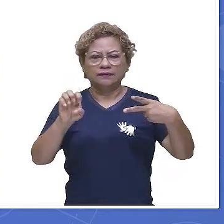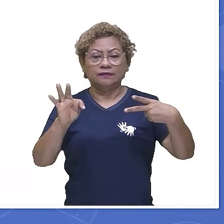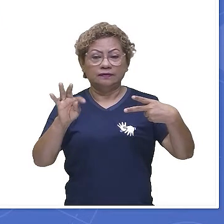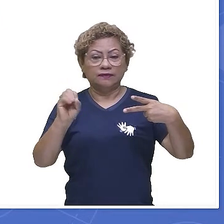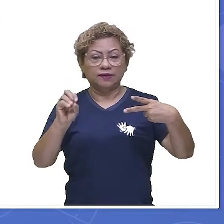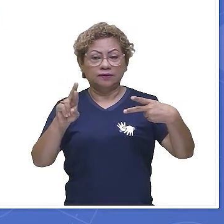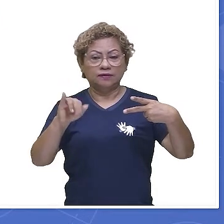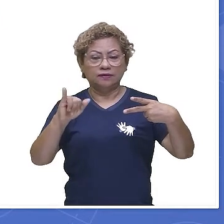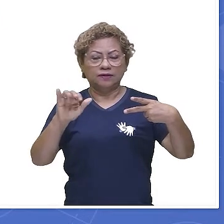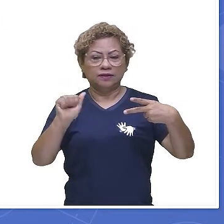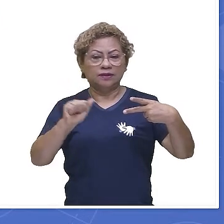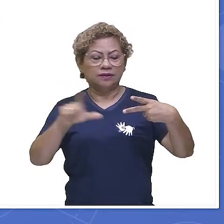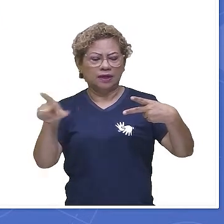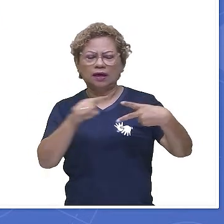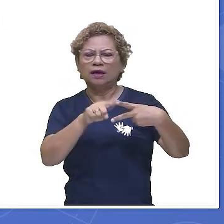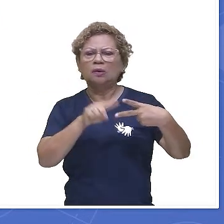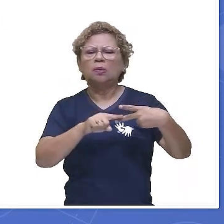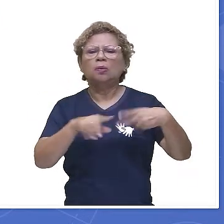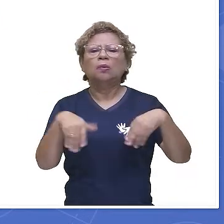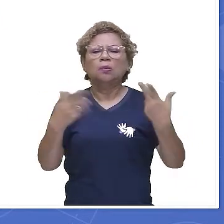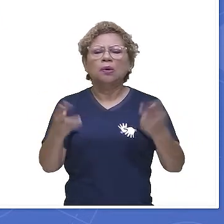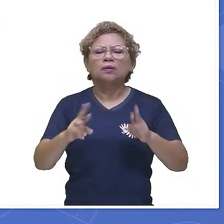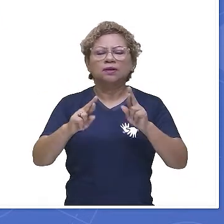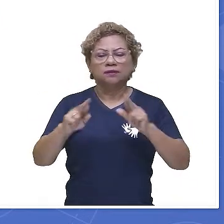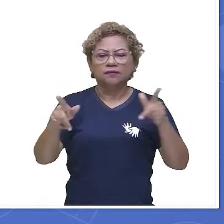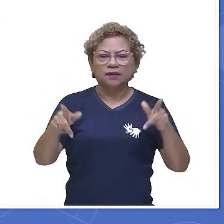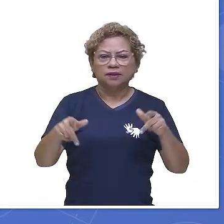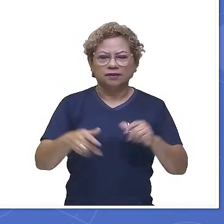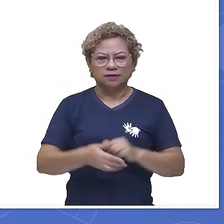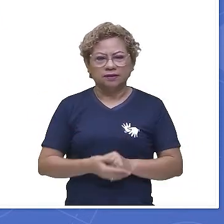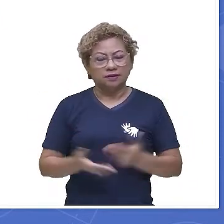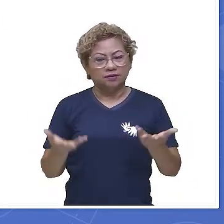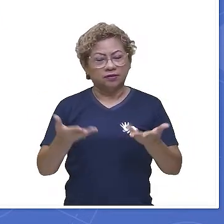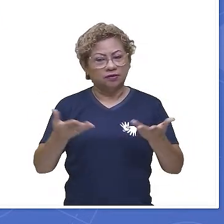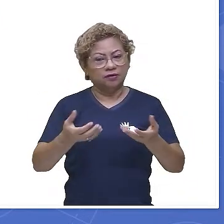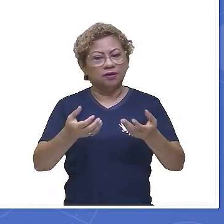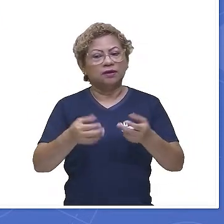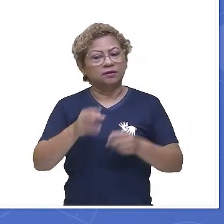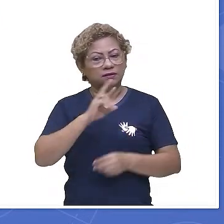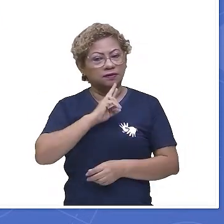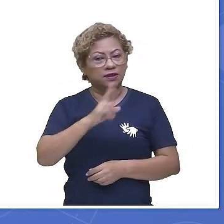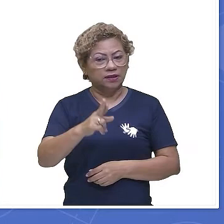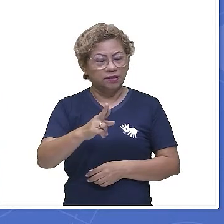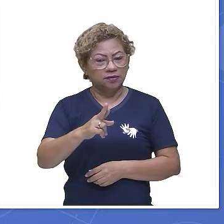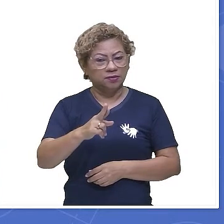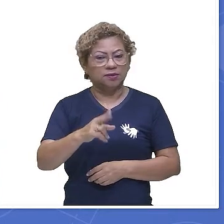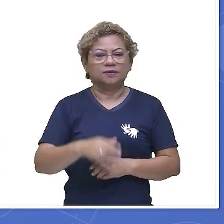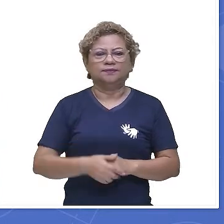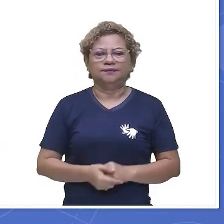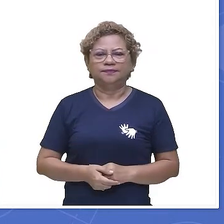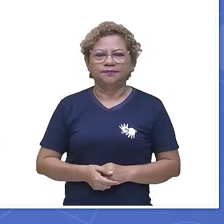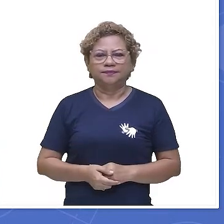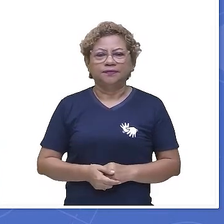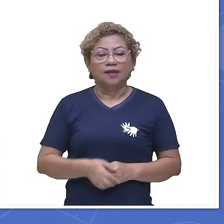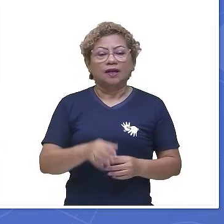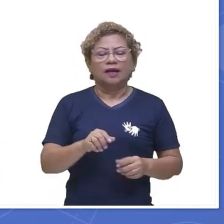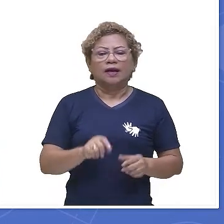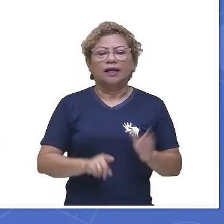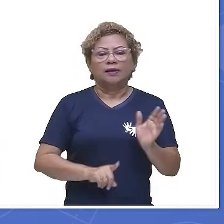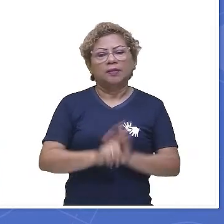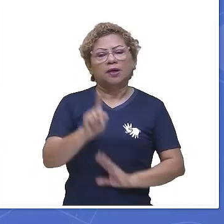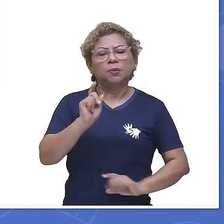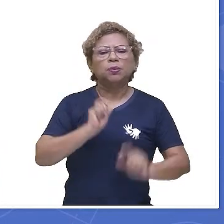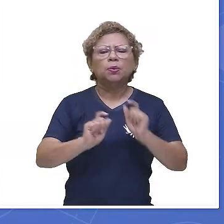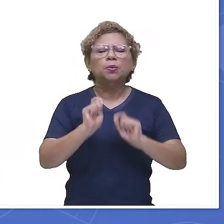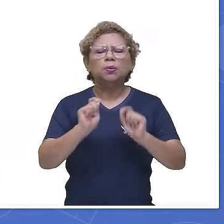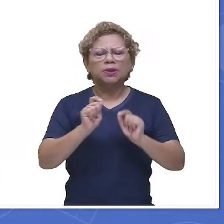nós vamos responder agora as perguntas que a Cecília nos fez. Vamos começar então com a questão do comprimento. Ela fez a seguinte pergunta: